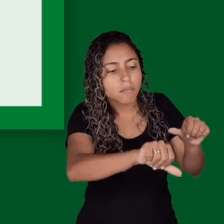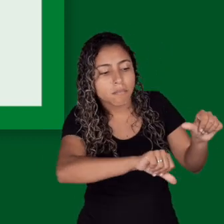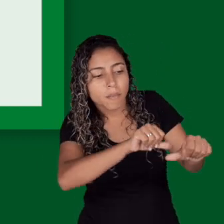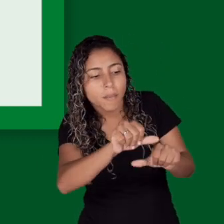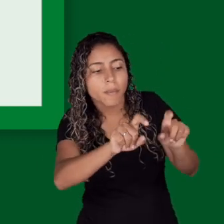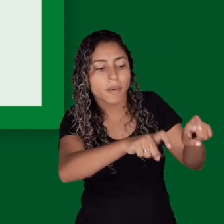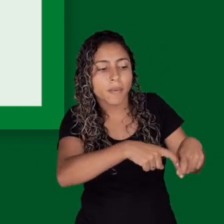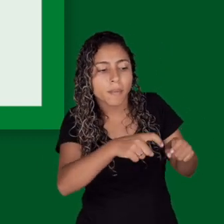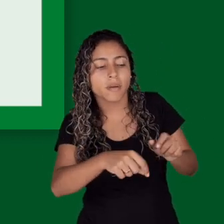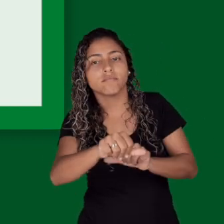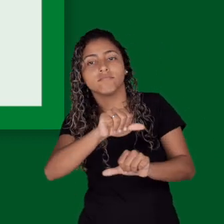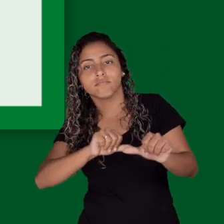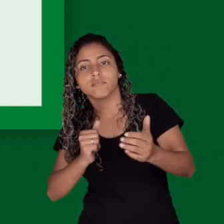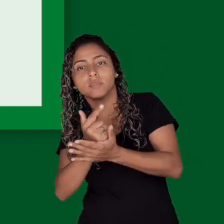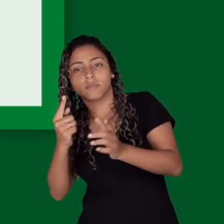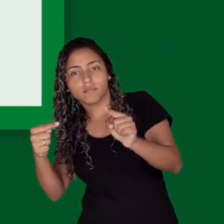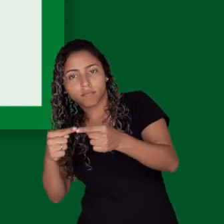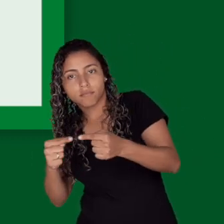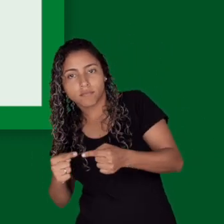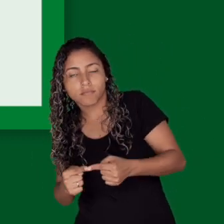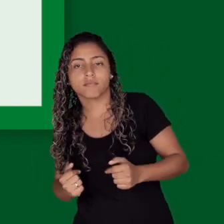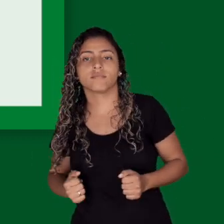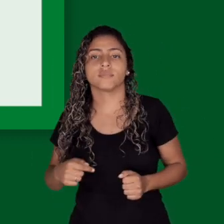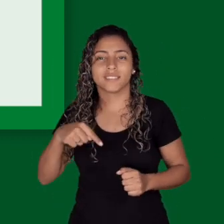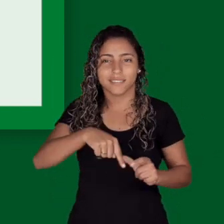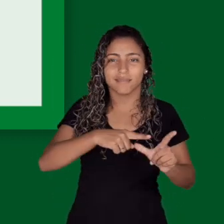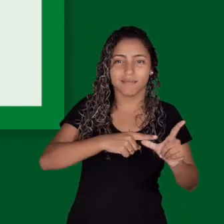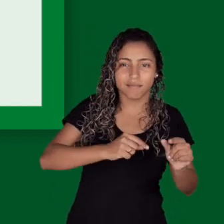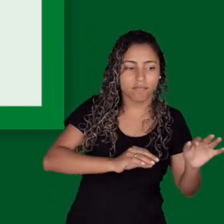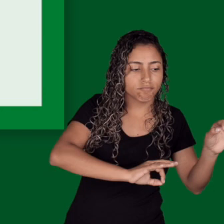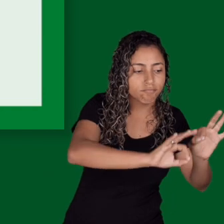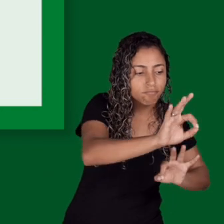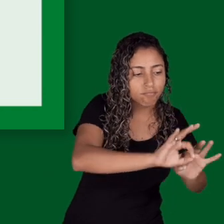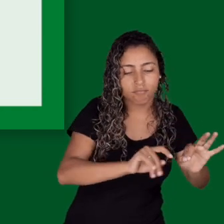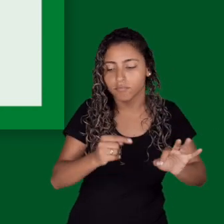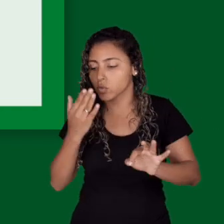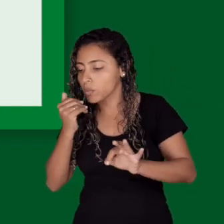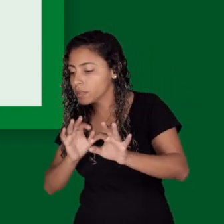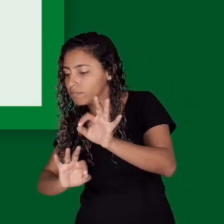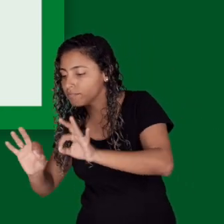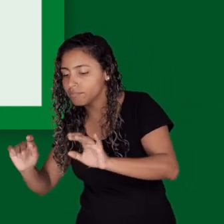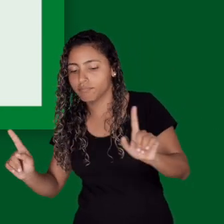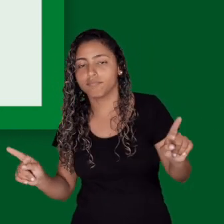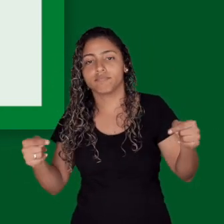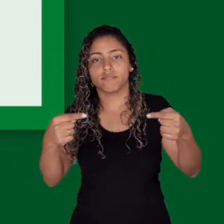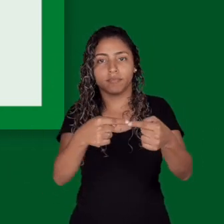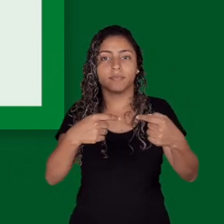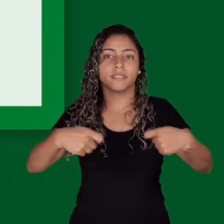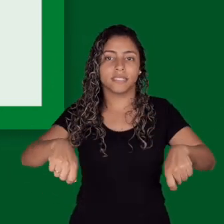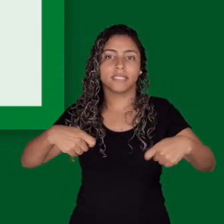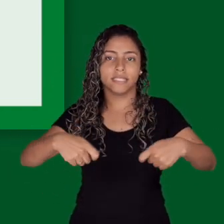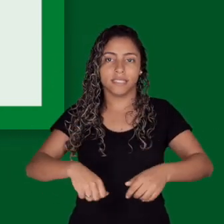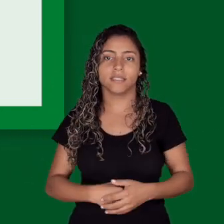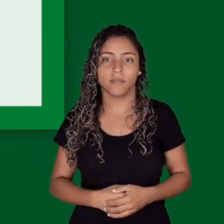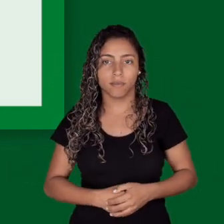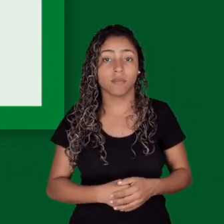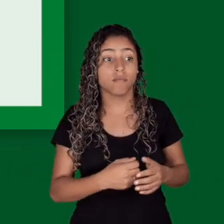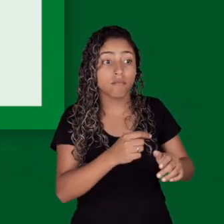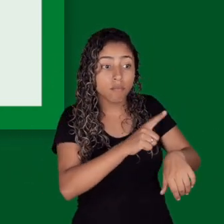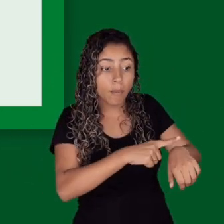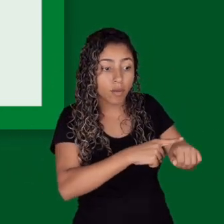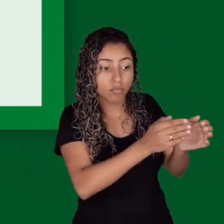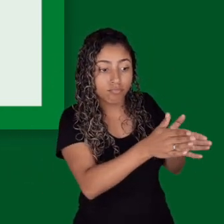diversificação agrícola, da vocação agrícola aqui do Distrito Federal, no caso, para a gente colocar os alimentos e os gêneros